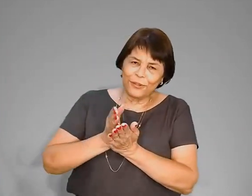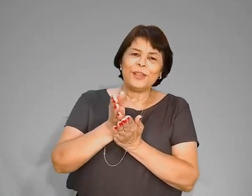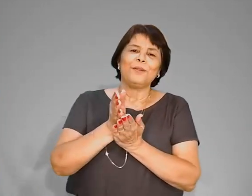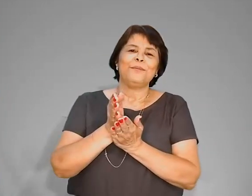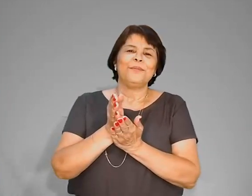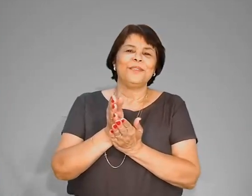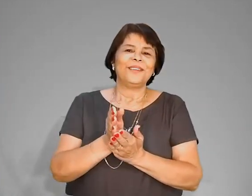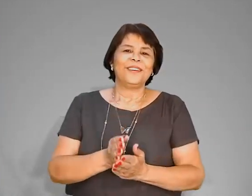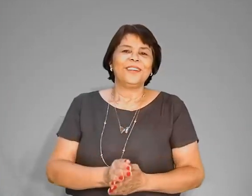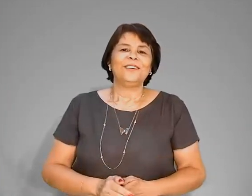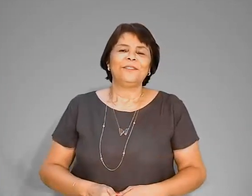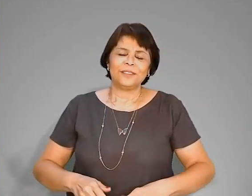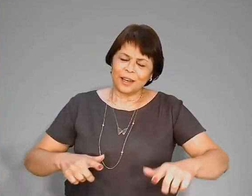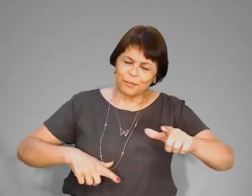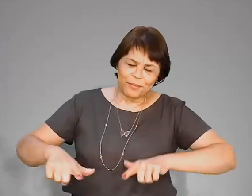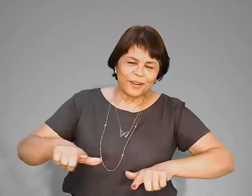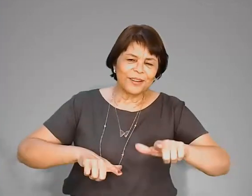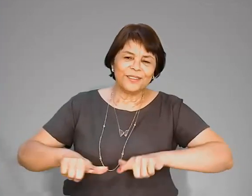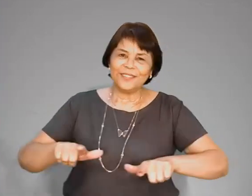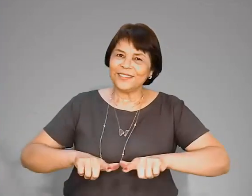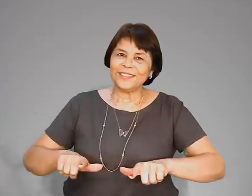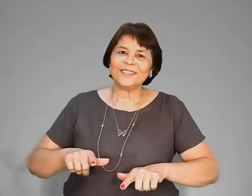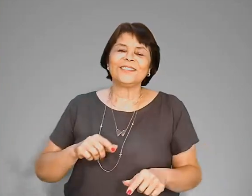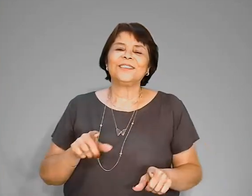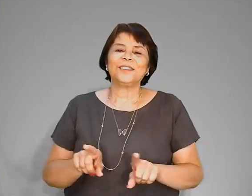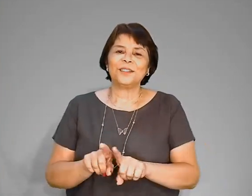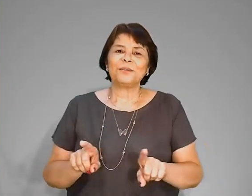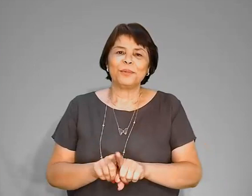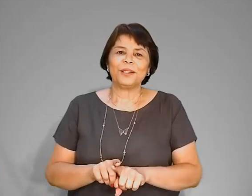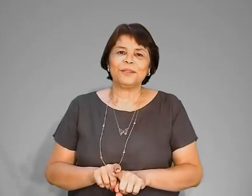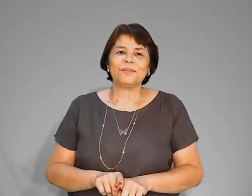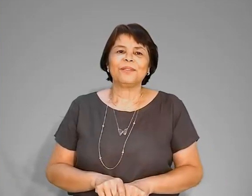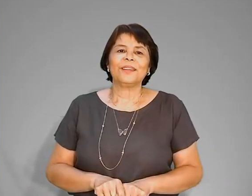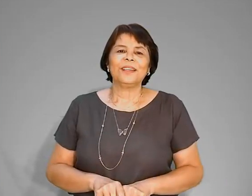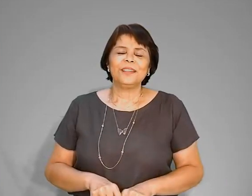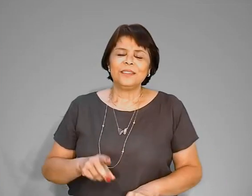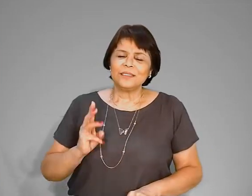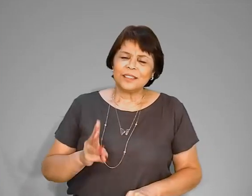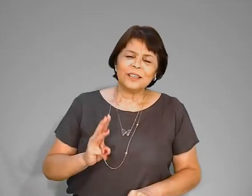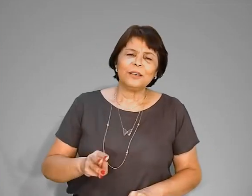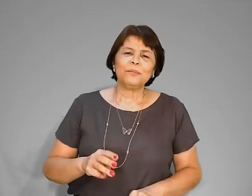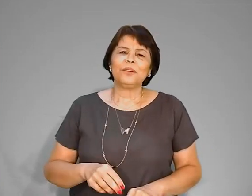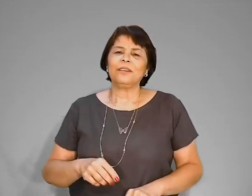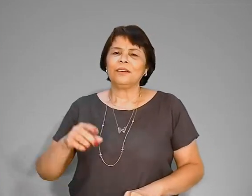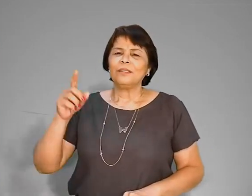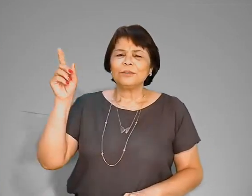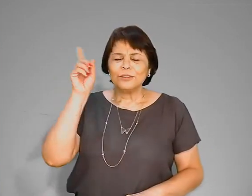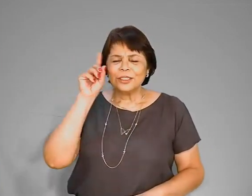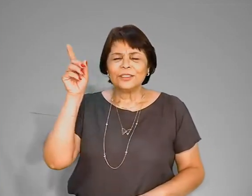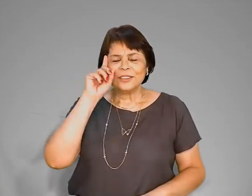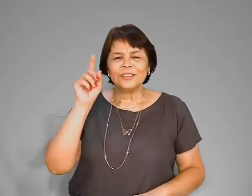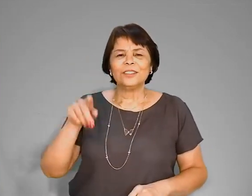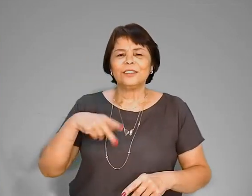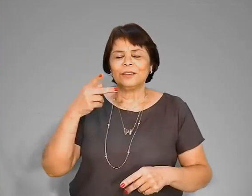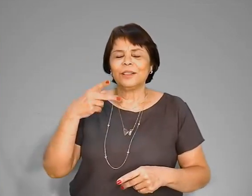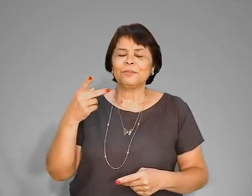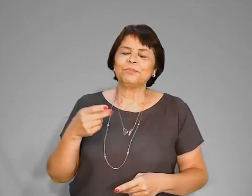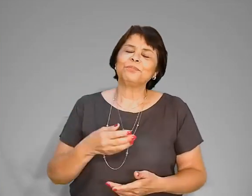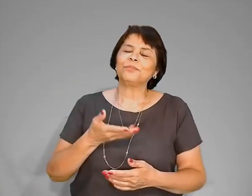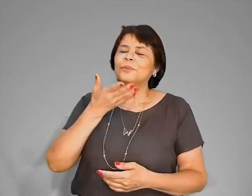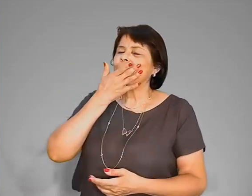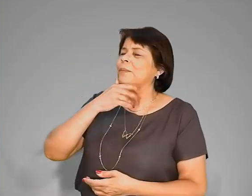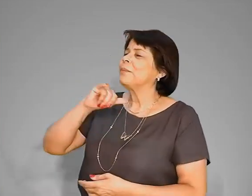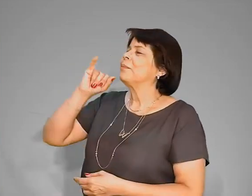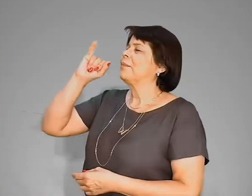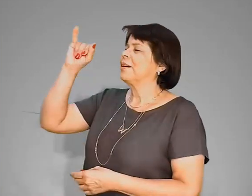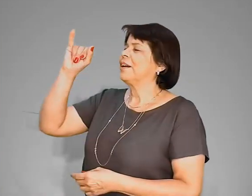estamos ligadões, né? E eu tenho falado com vocês diariamente através daquelas mini mensagens. Tem sido muito bacana. Pai, obrigado porque somos